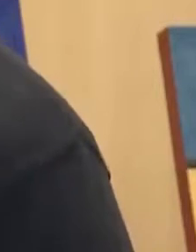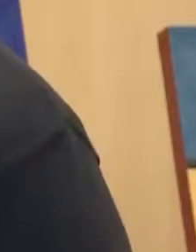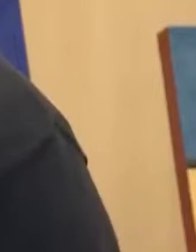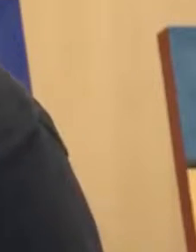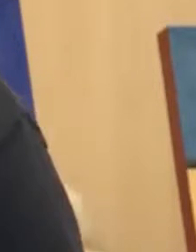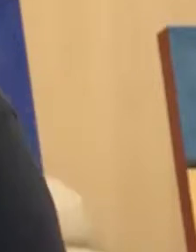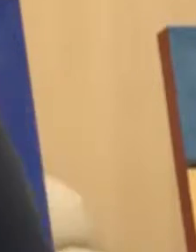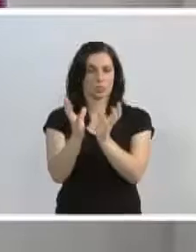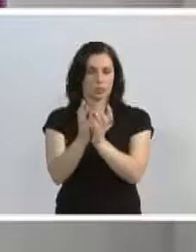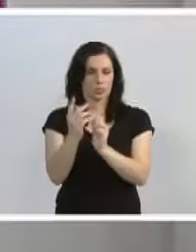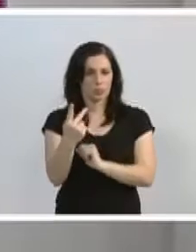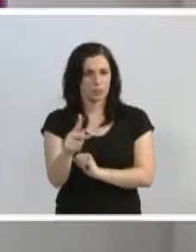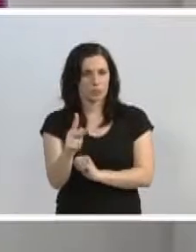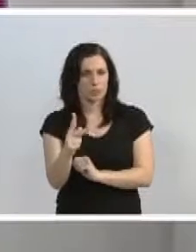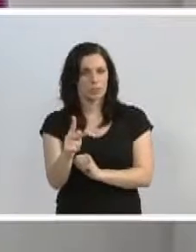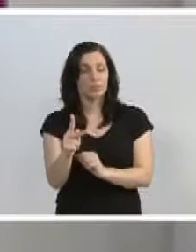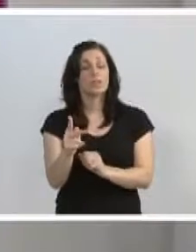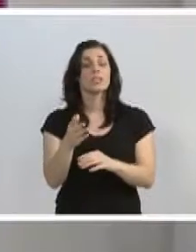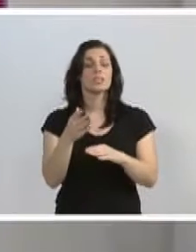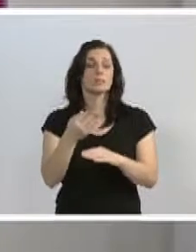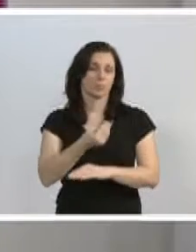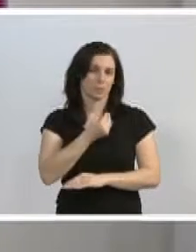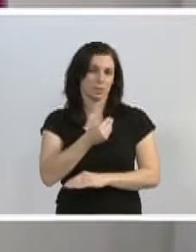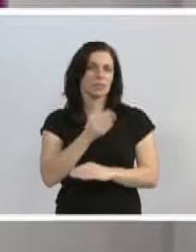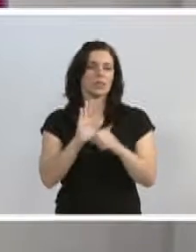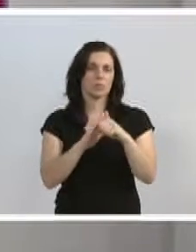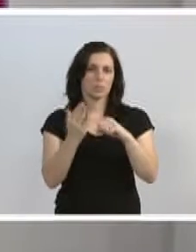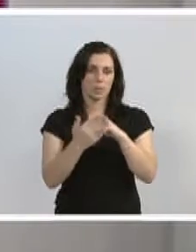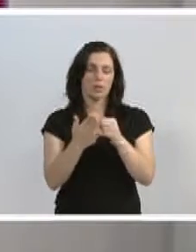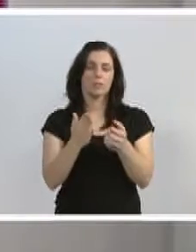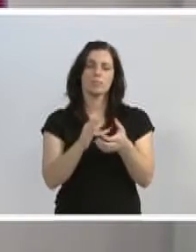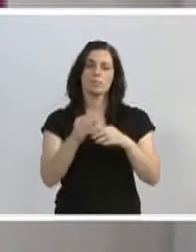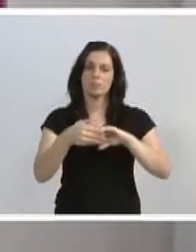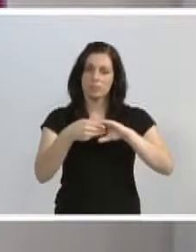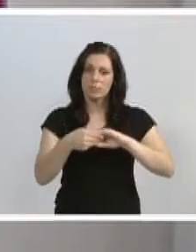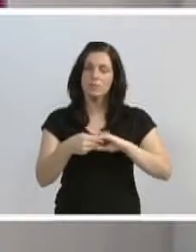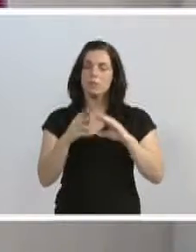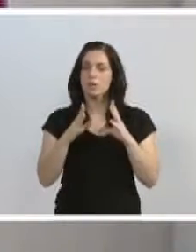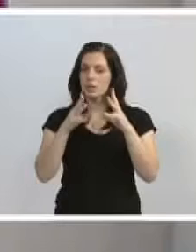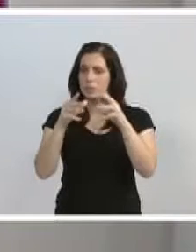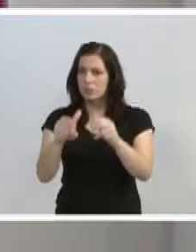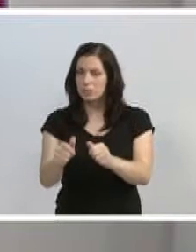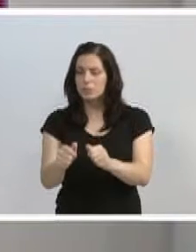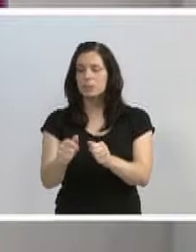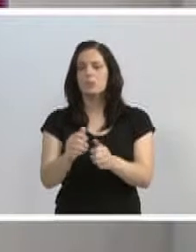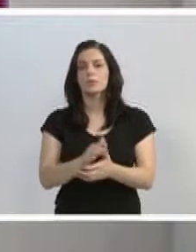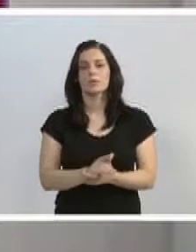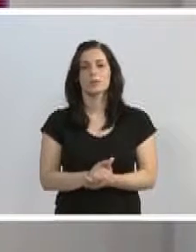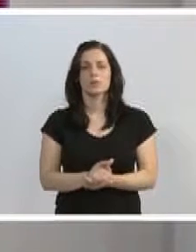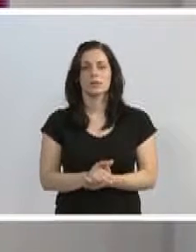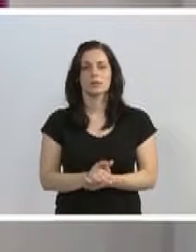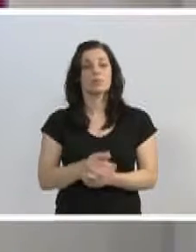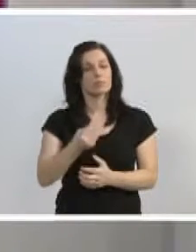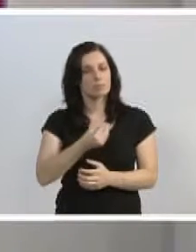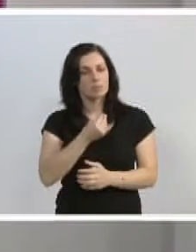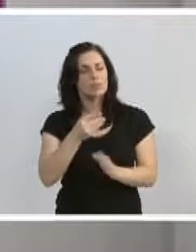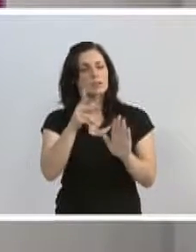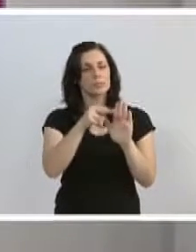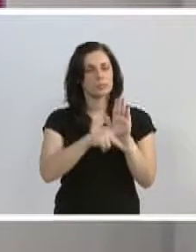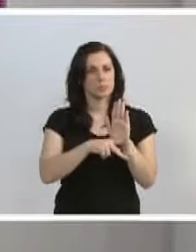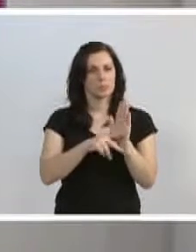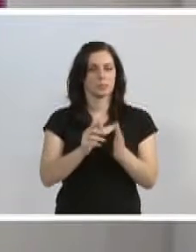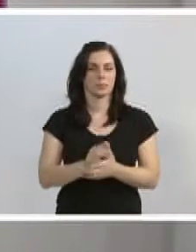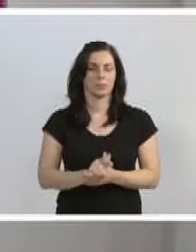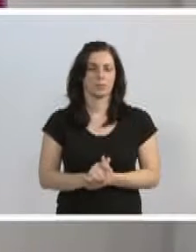em todas as reuniões. Durante a sessão desta terça, Jens Mantel pediu licença para tratamento de saúde por 30 dias. Na